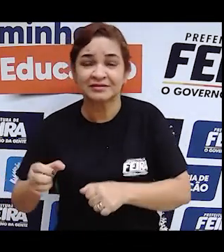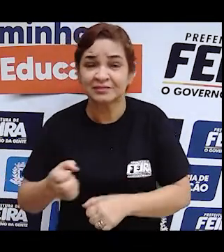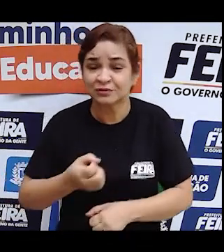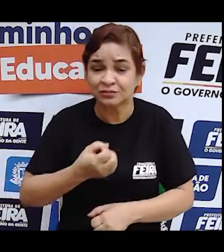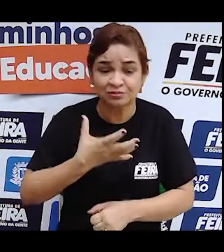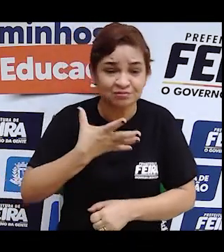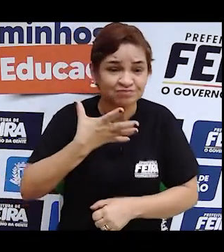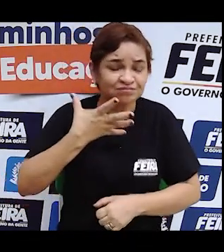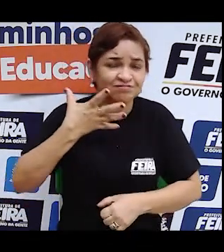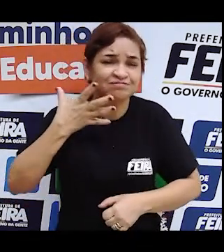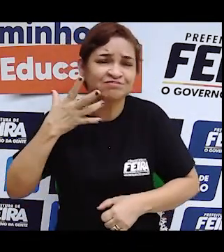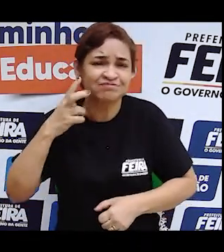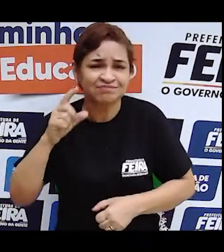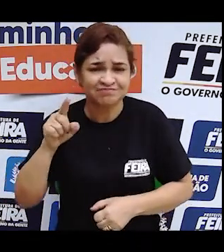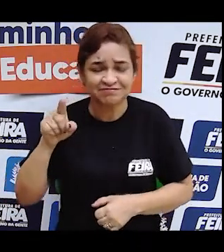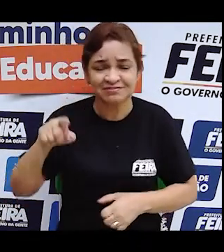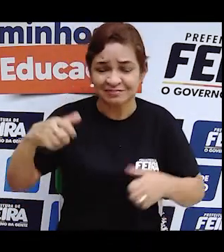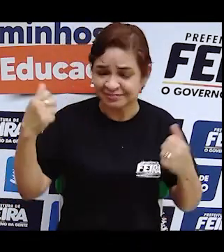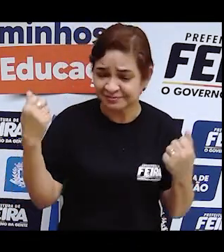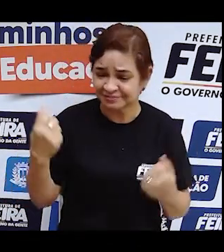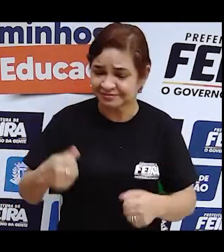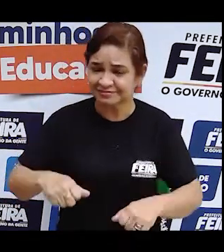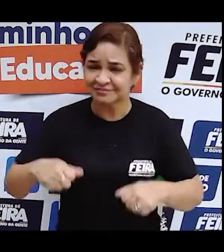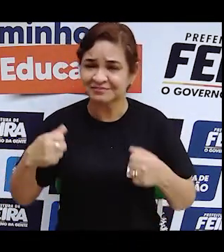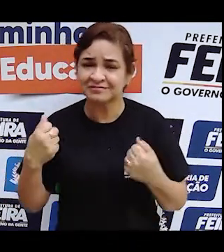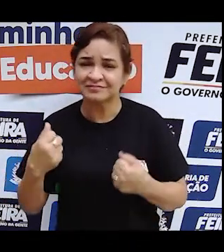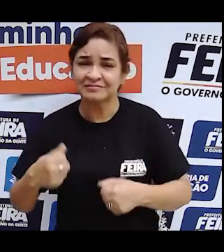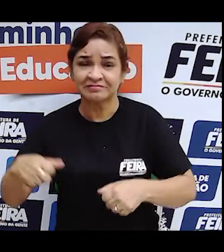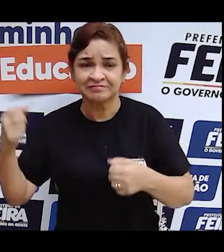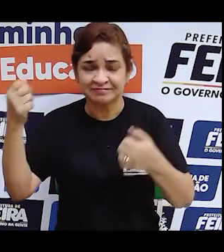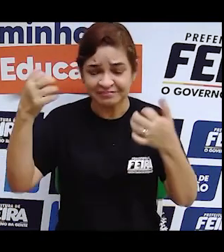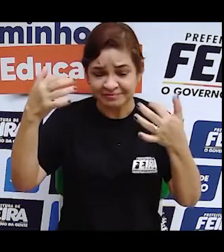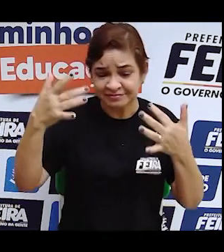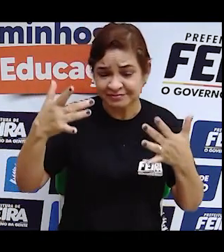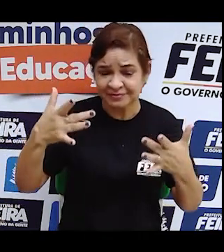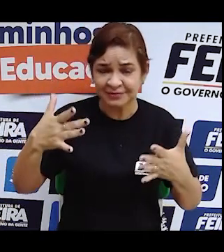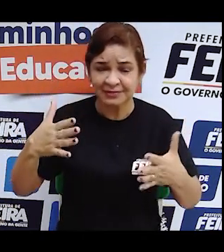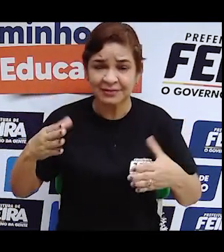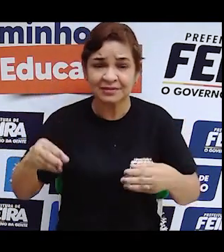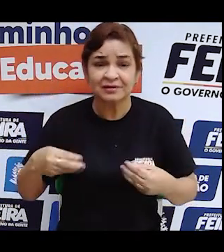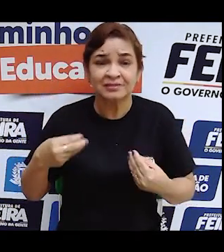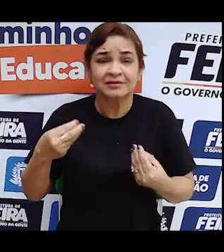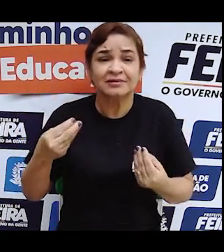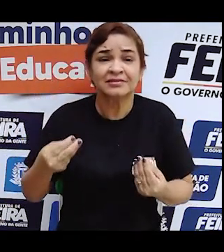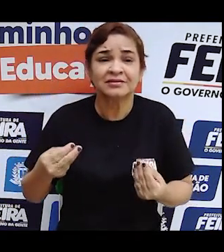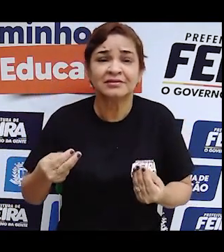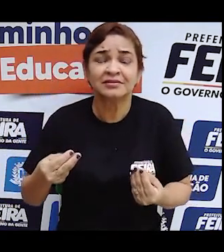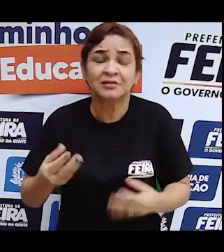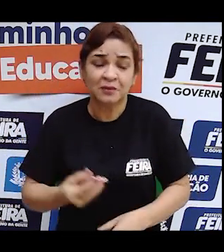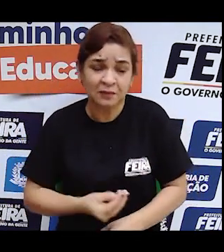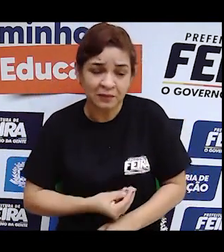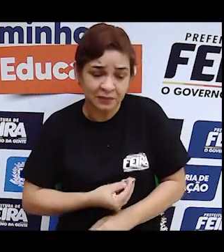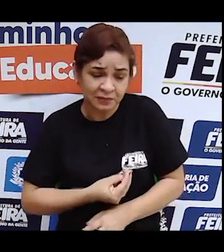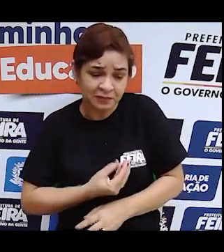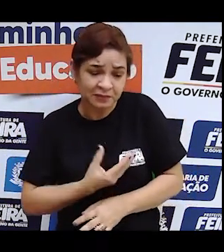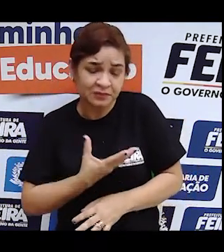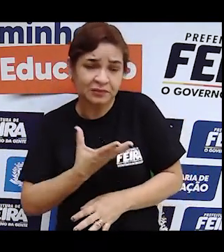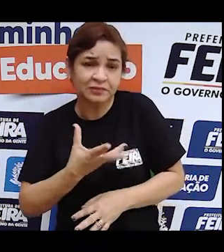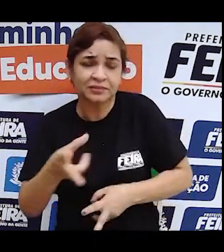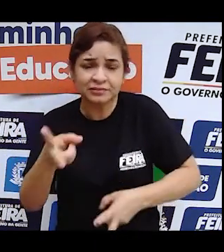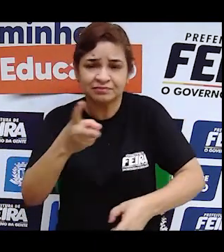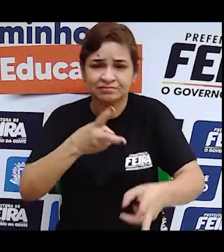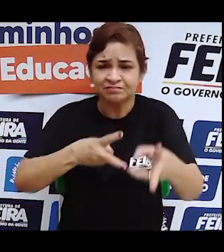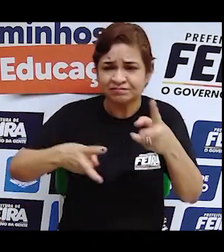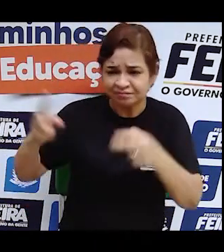mar, você vai ter que encontrar aonde nasce a fonte do ser, perceber